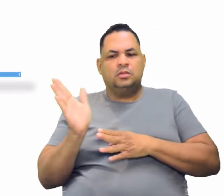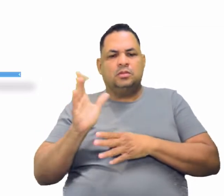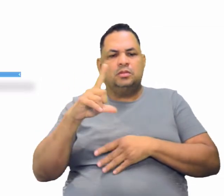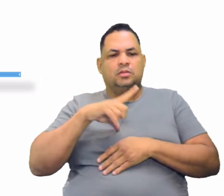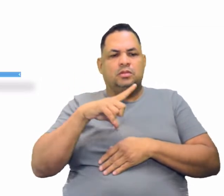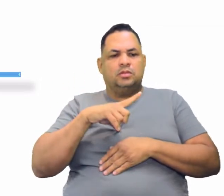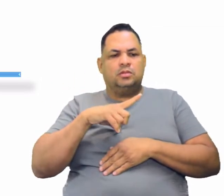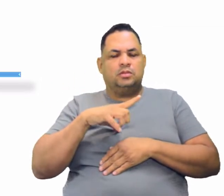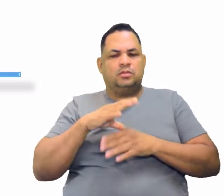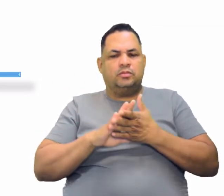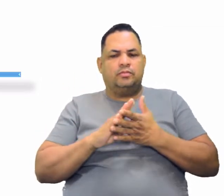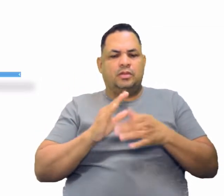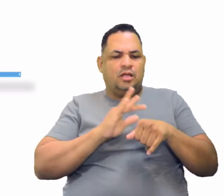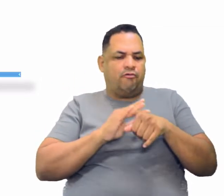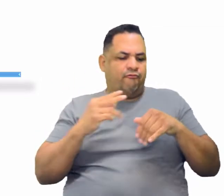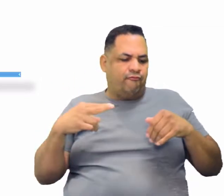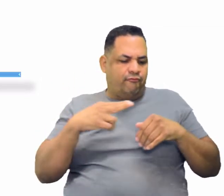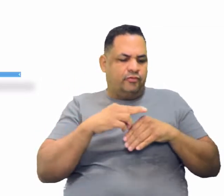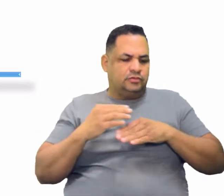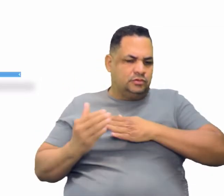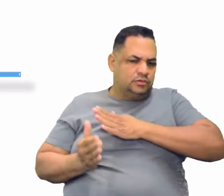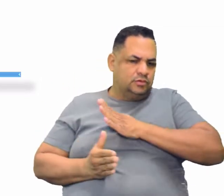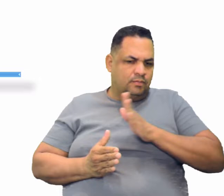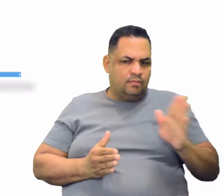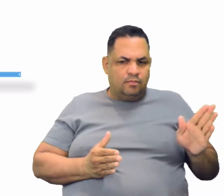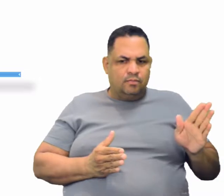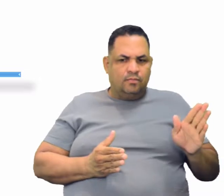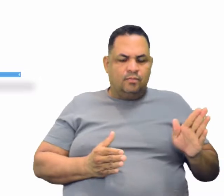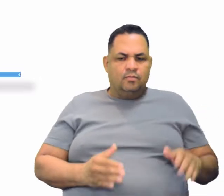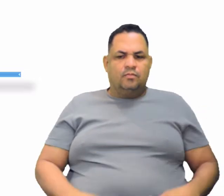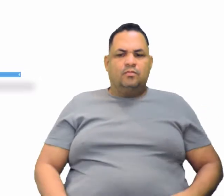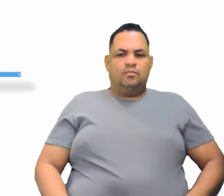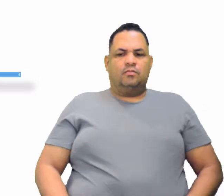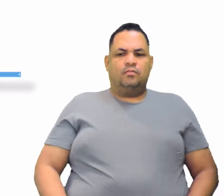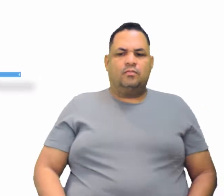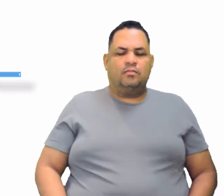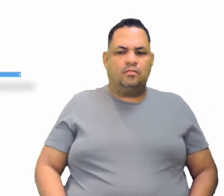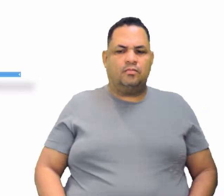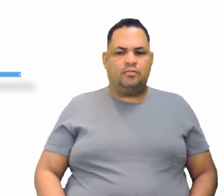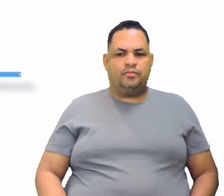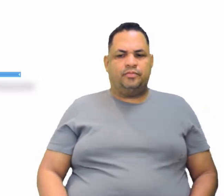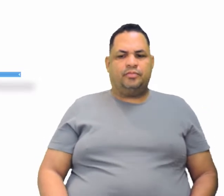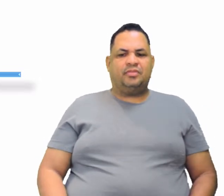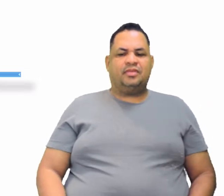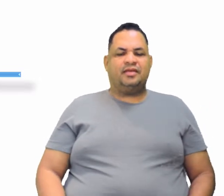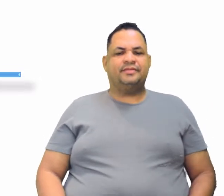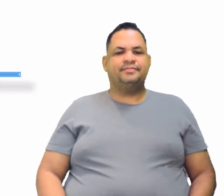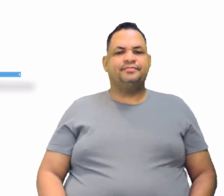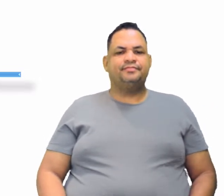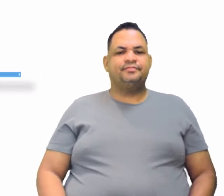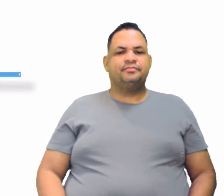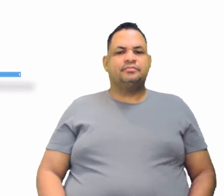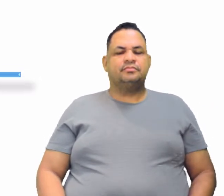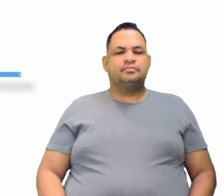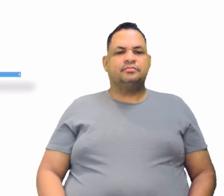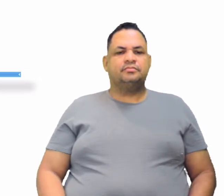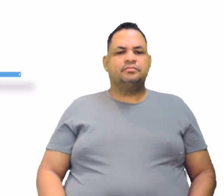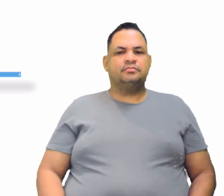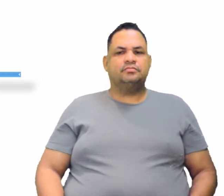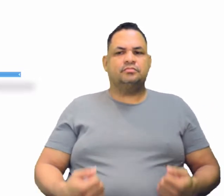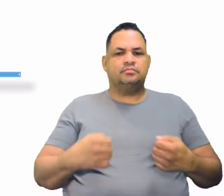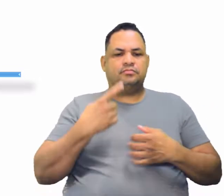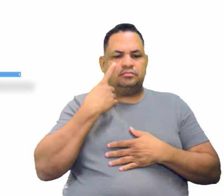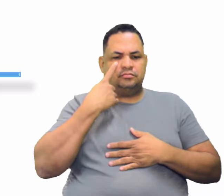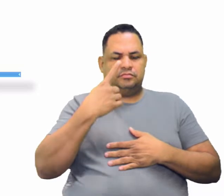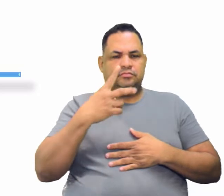tem uma força de atrito que se opõe ao movimento no sentido do lado esquerdo, tá? Aqui a gente pode ver